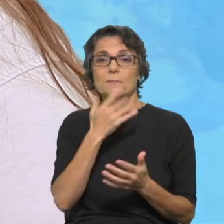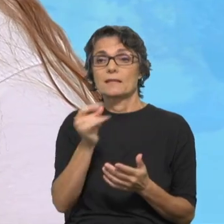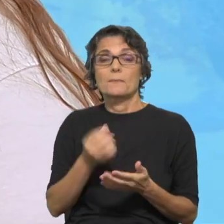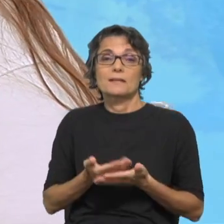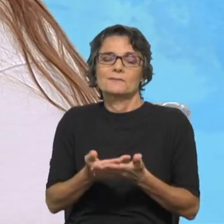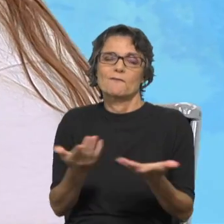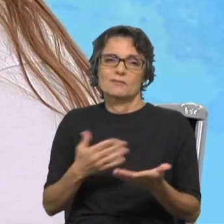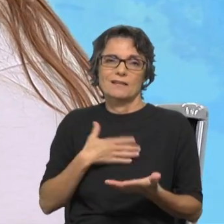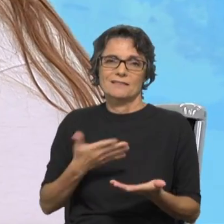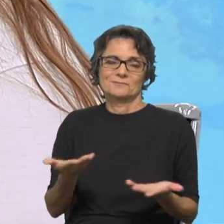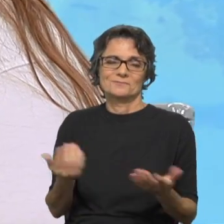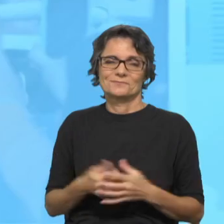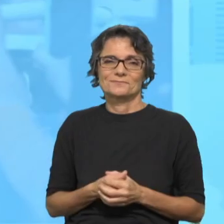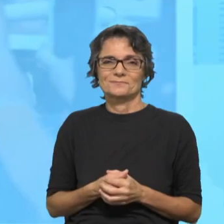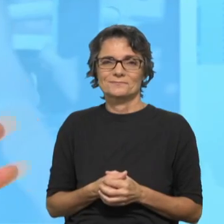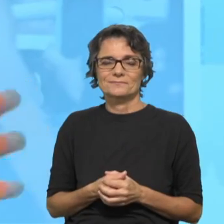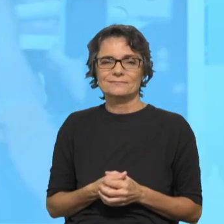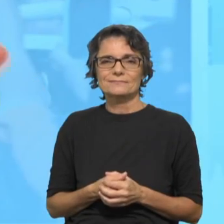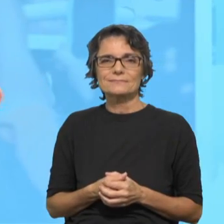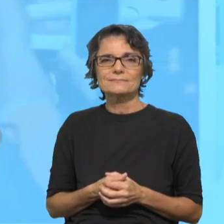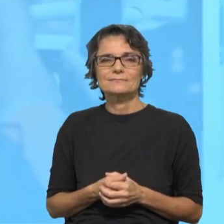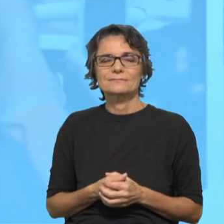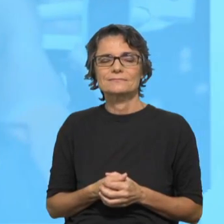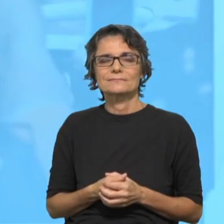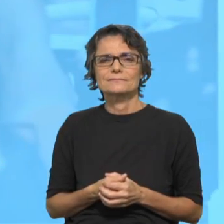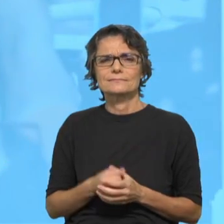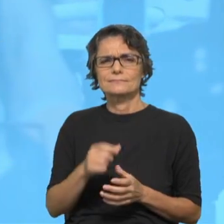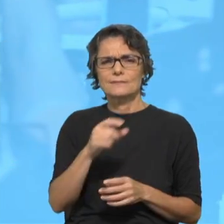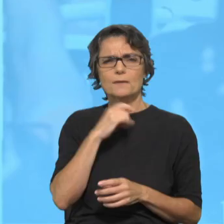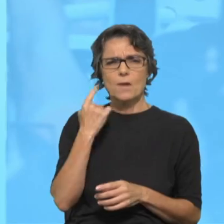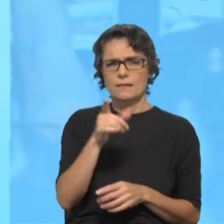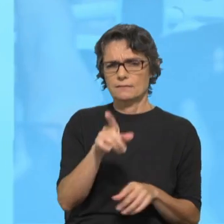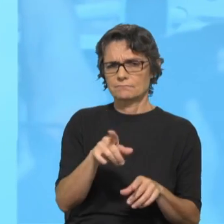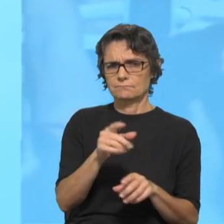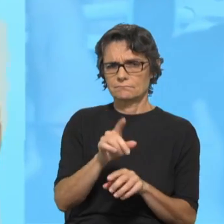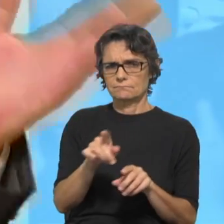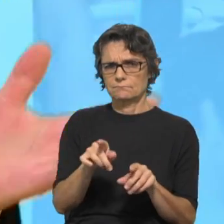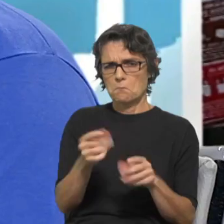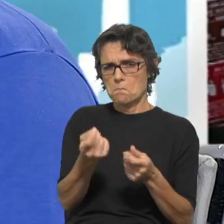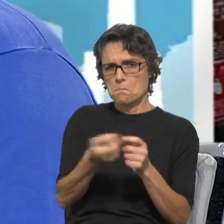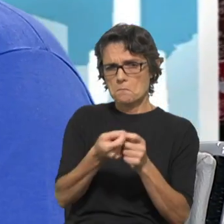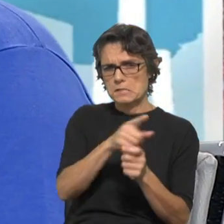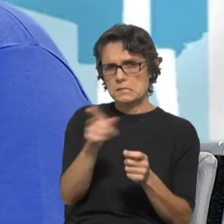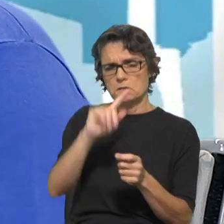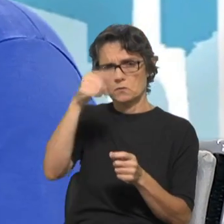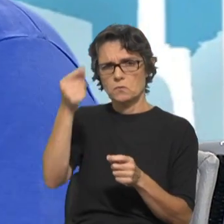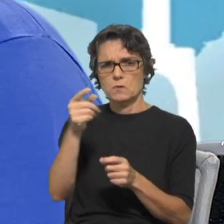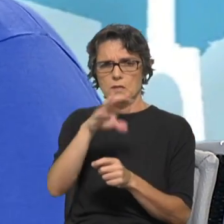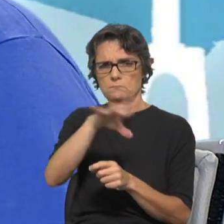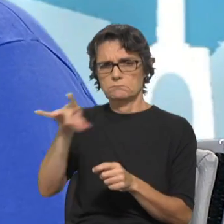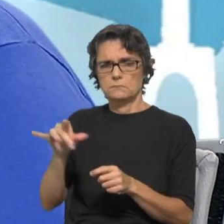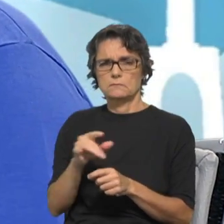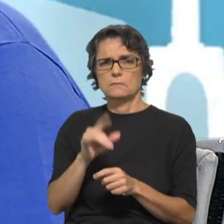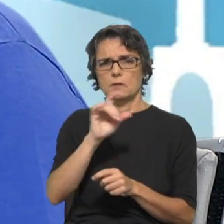dons a render, claro. E Padre Zé Carlos é um pouco assim por cada diocese de Portugal e também noutras fora de Portugal. Sim, sim.